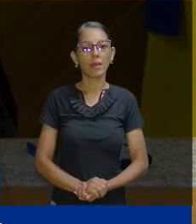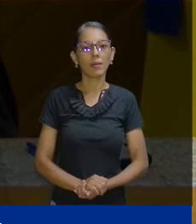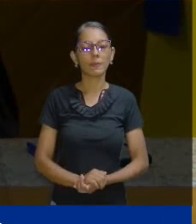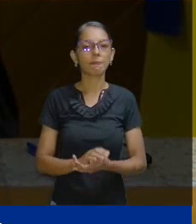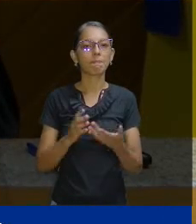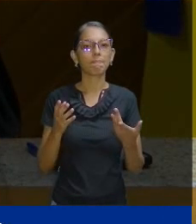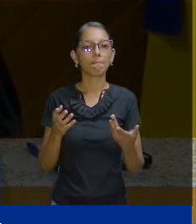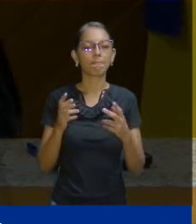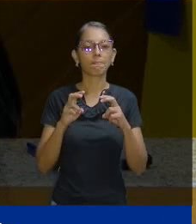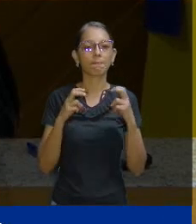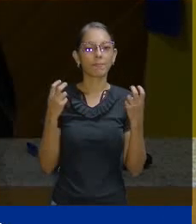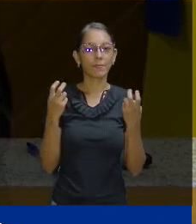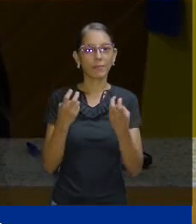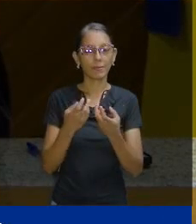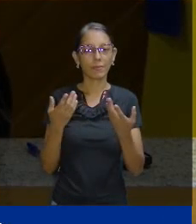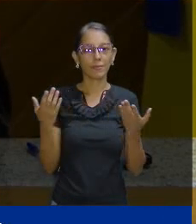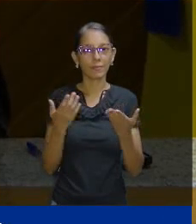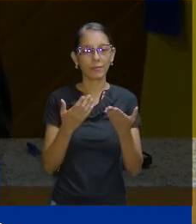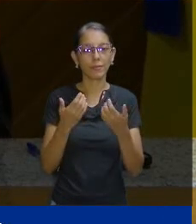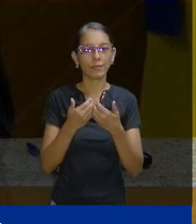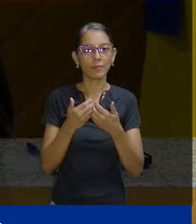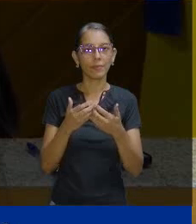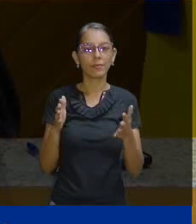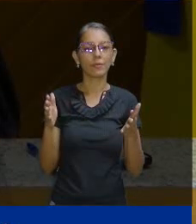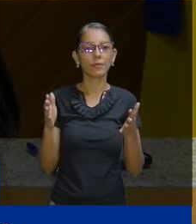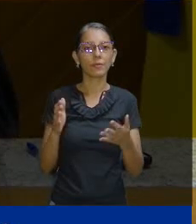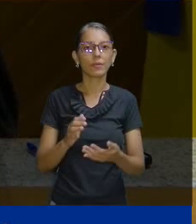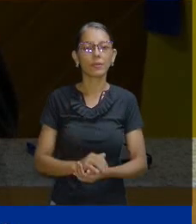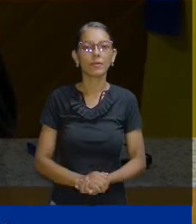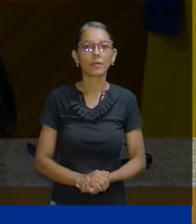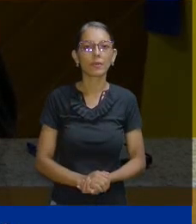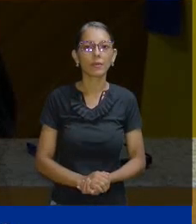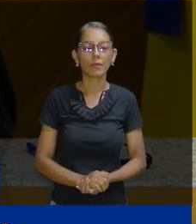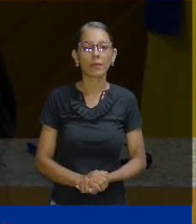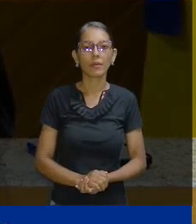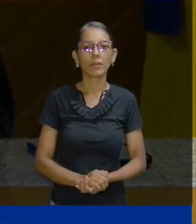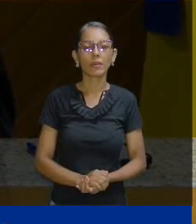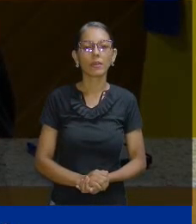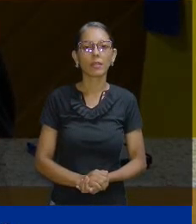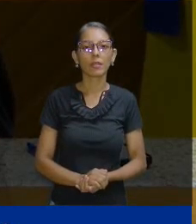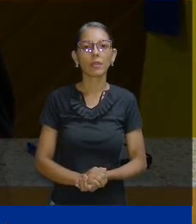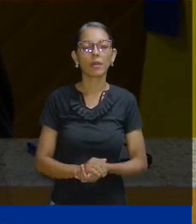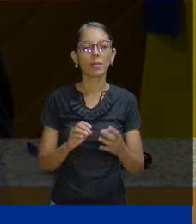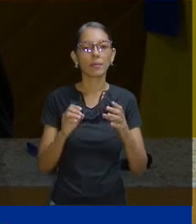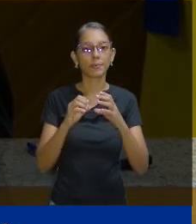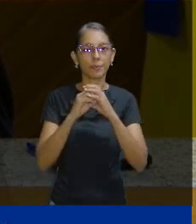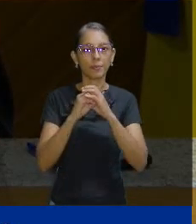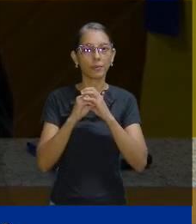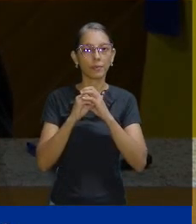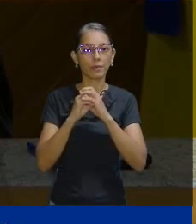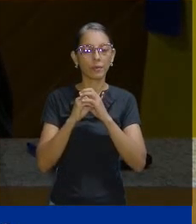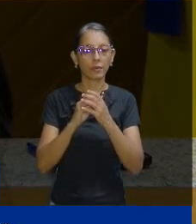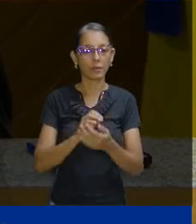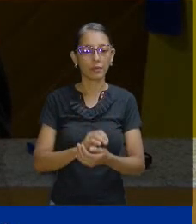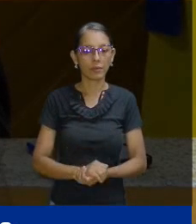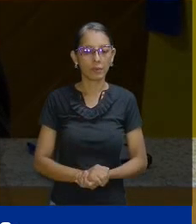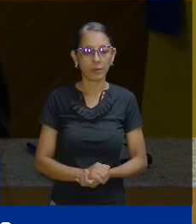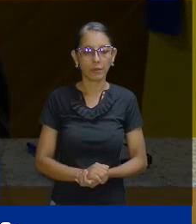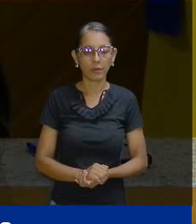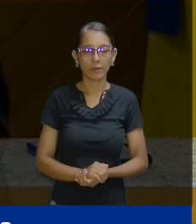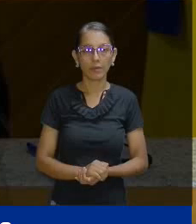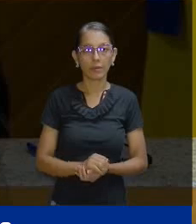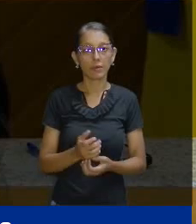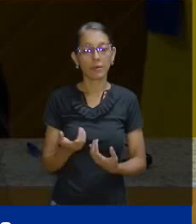Havendo quórum, declaro aberta a 21ª Sessão Judiciária Ordinária do TRE Amapá, a ser realizada